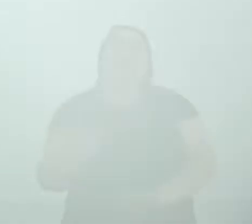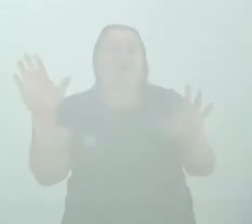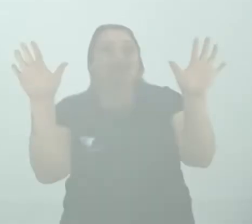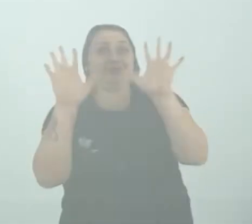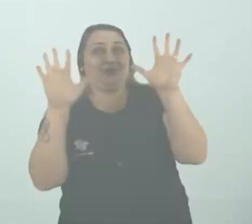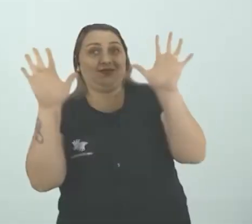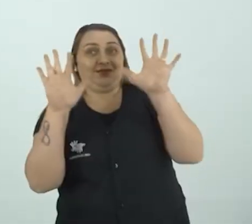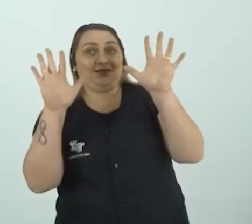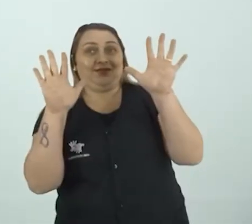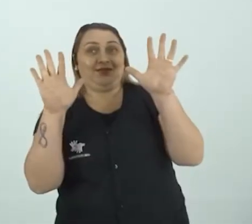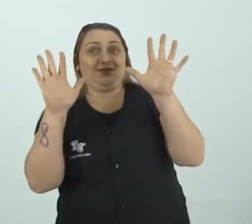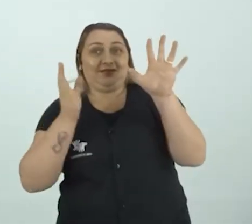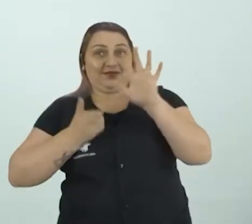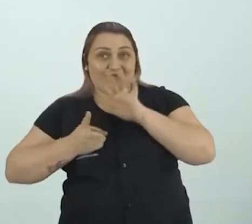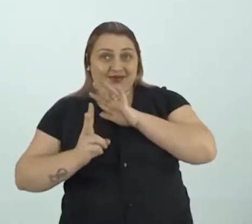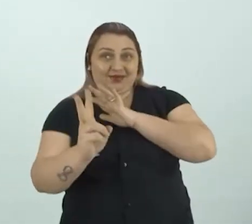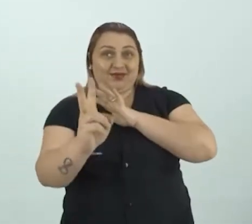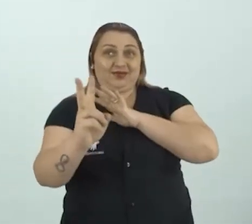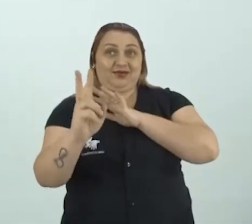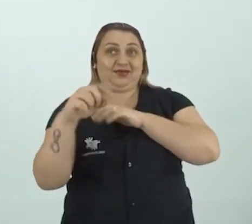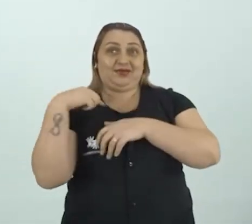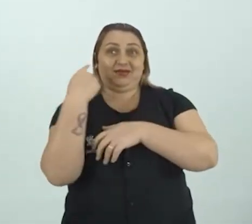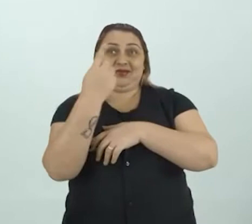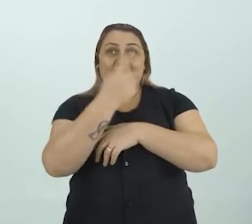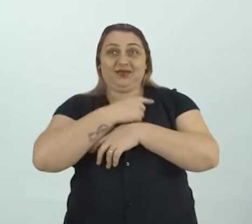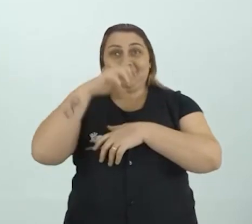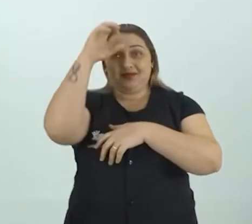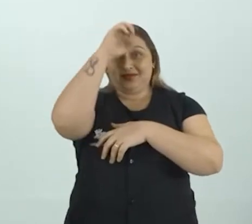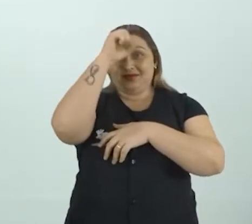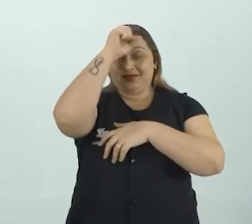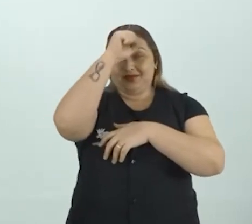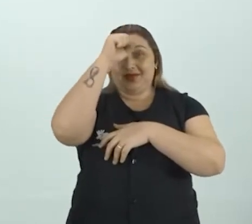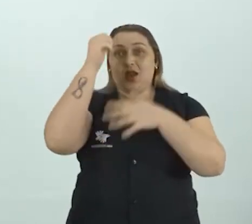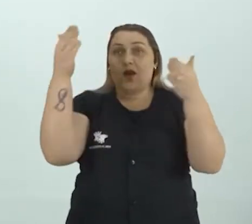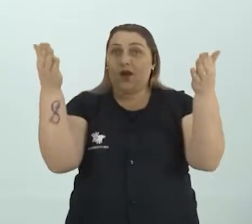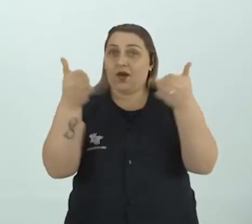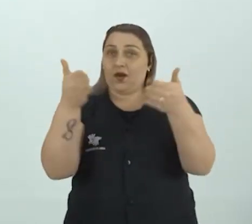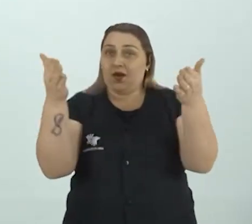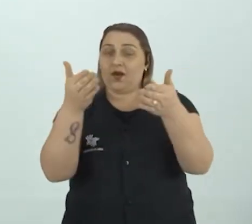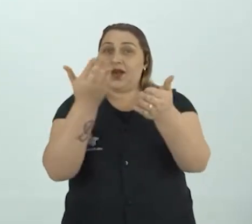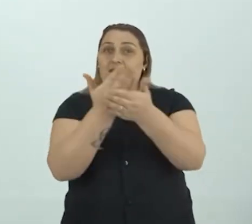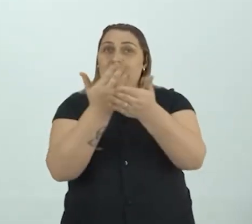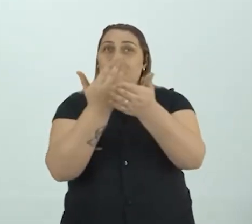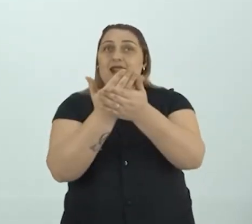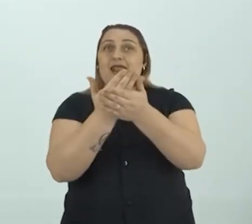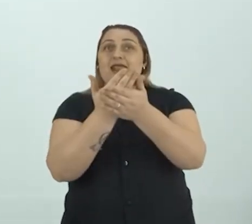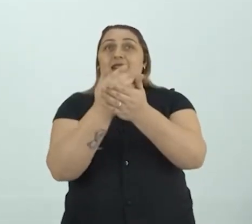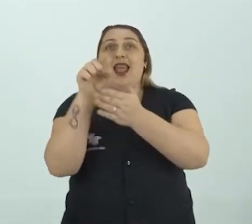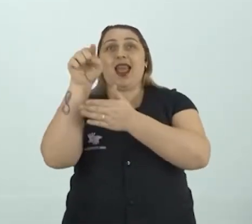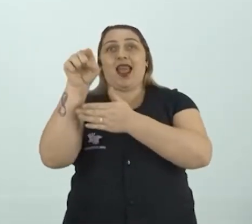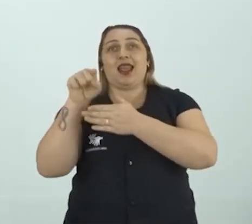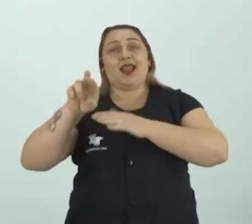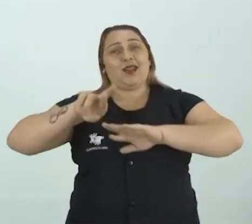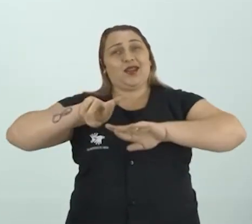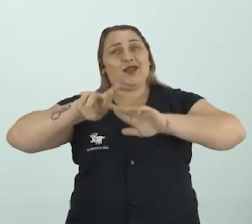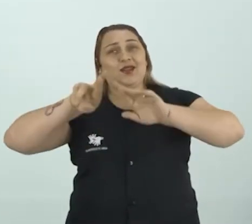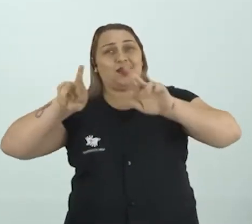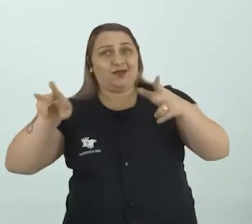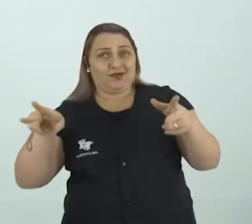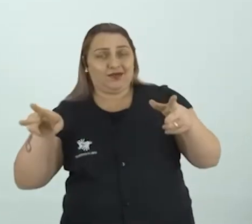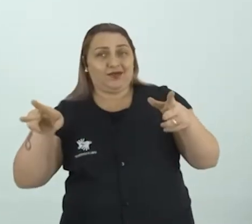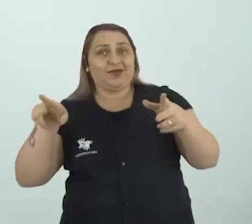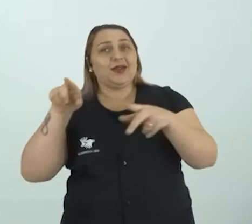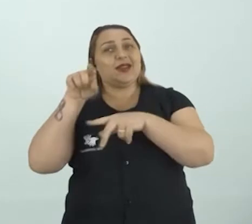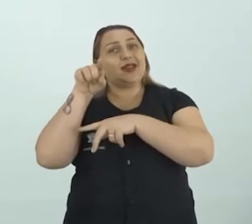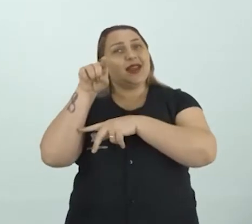Oi pessoal, vamos avançar no nosso conhecimento, hoje com a aula sobre acento diferencial. Então